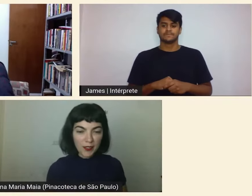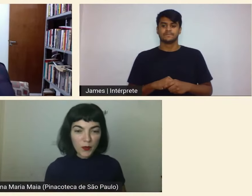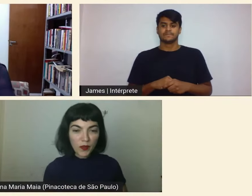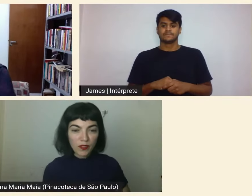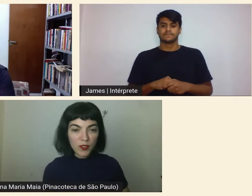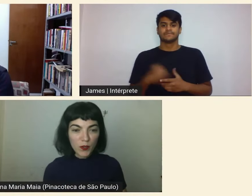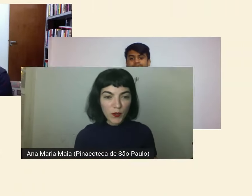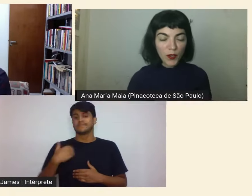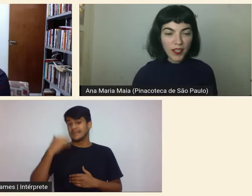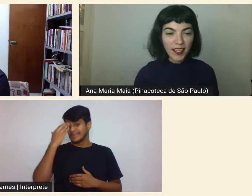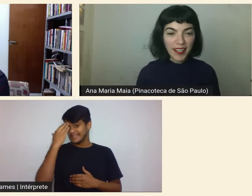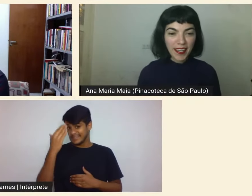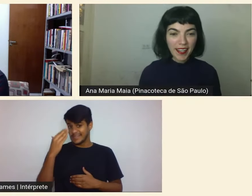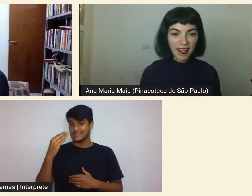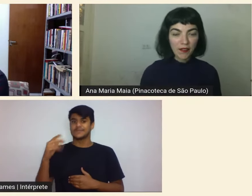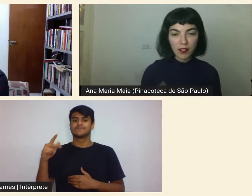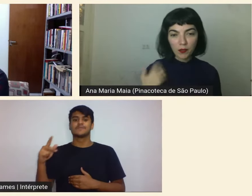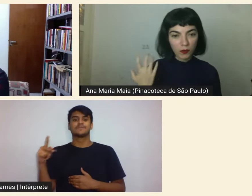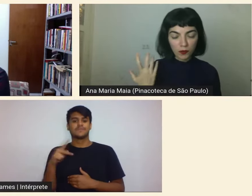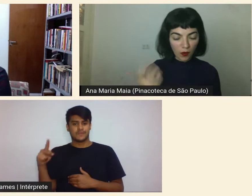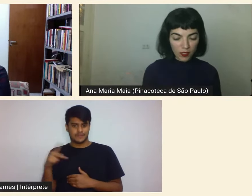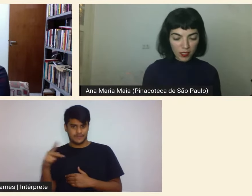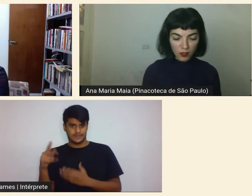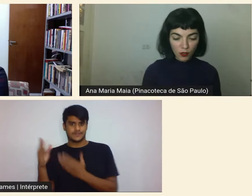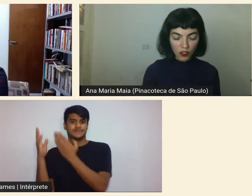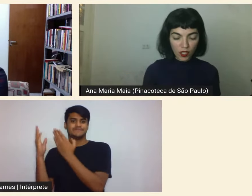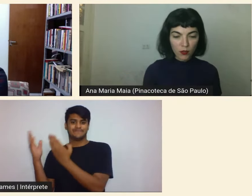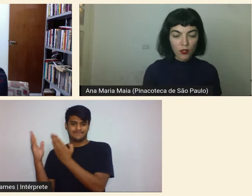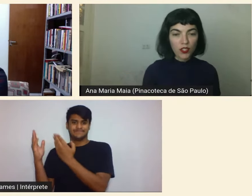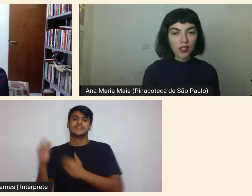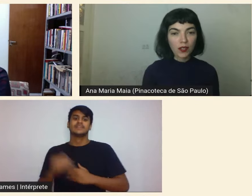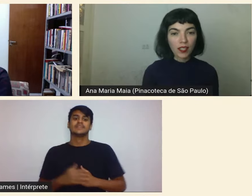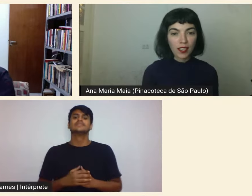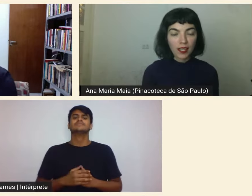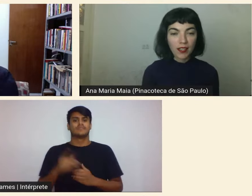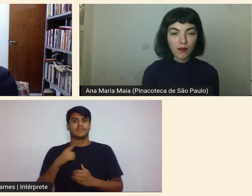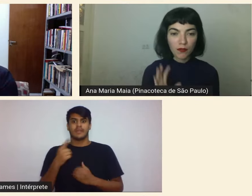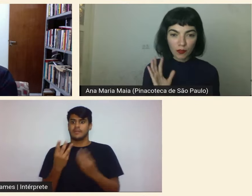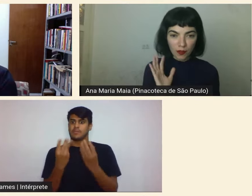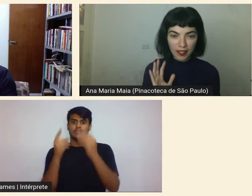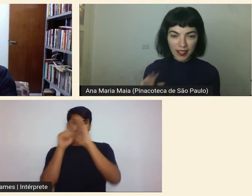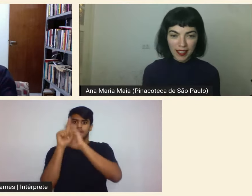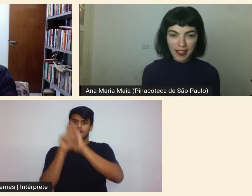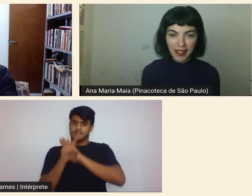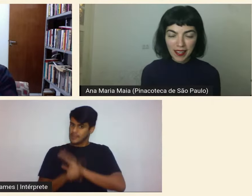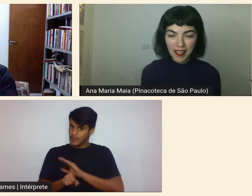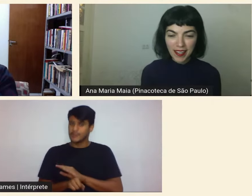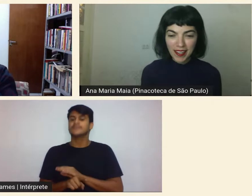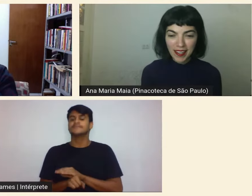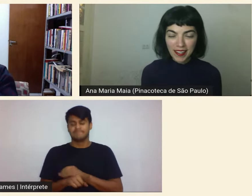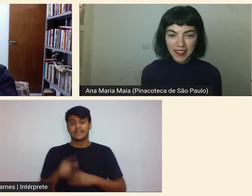Eu agradeço ao professor. Fico com algumas questões já surgindo aqui, não vou